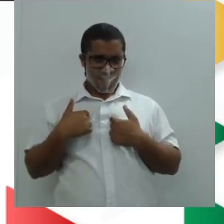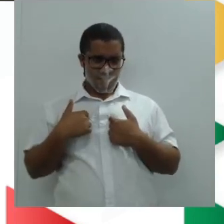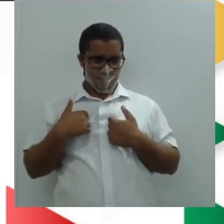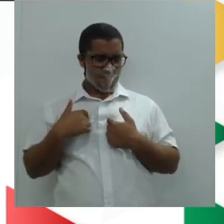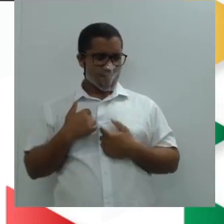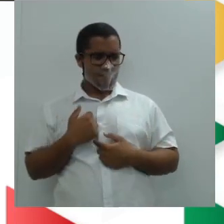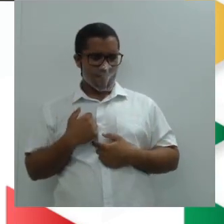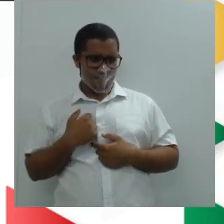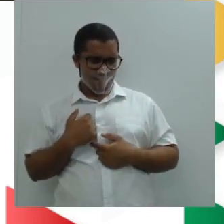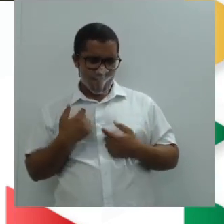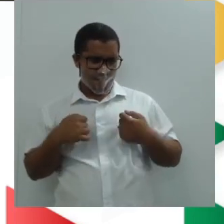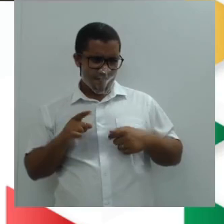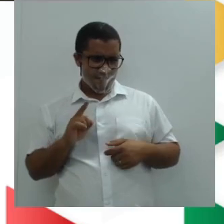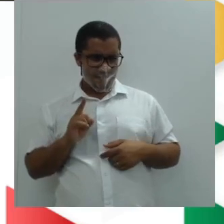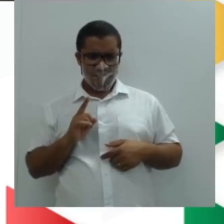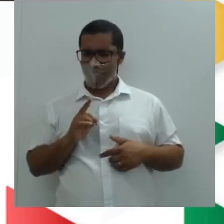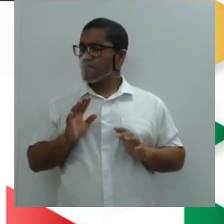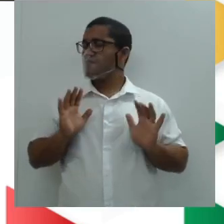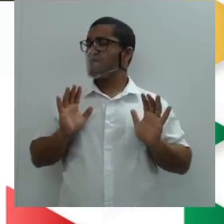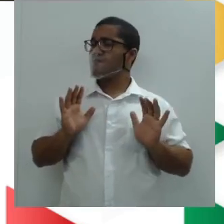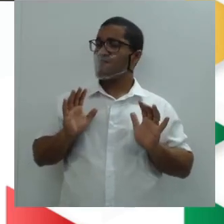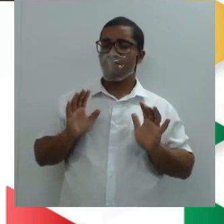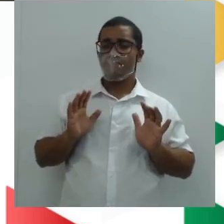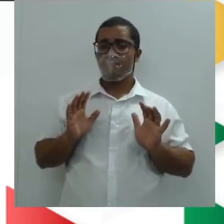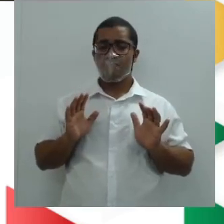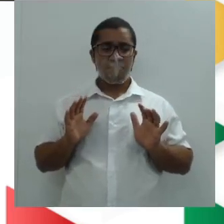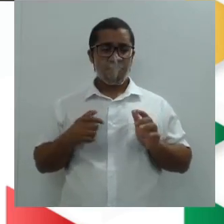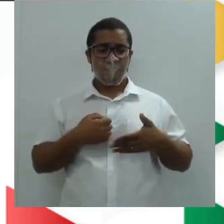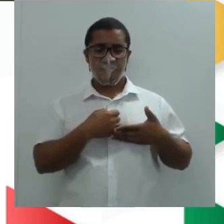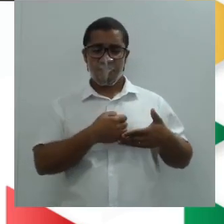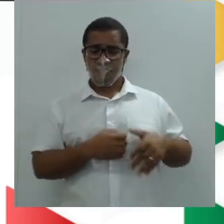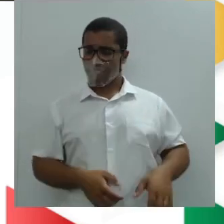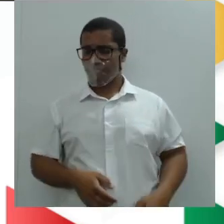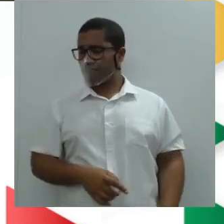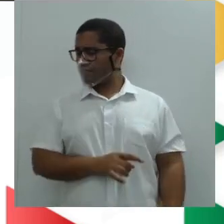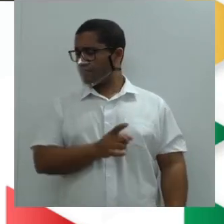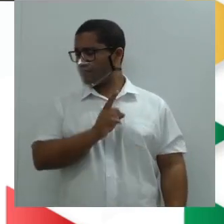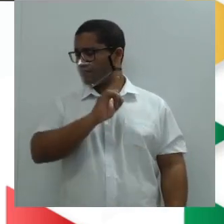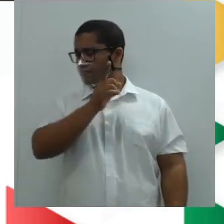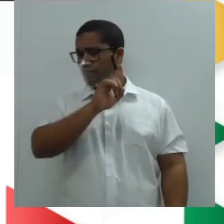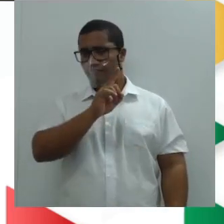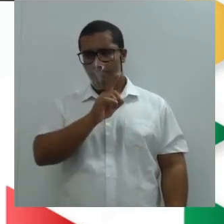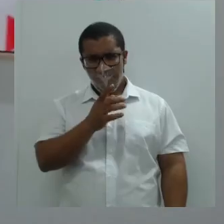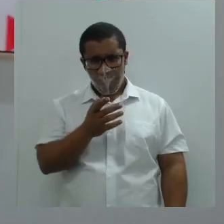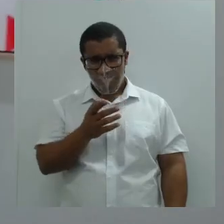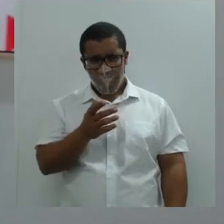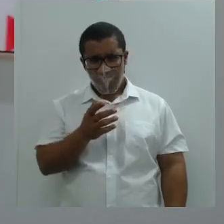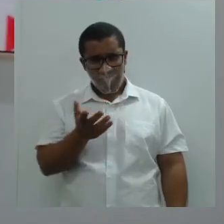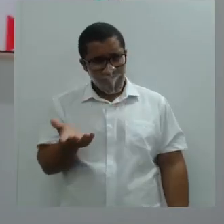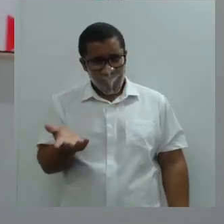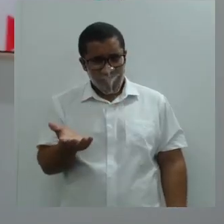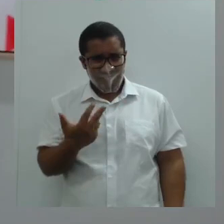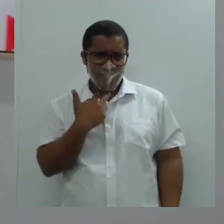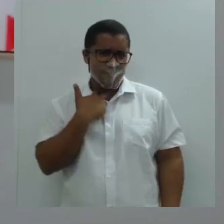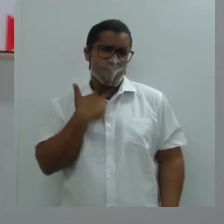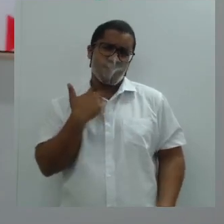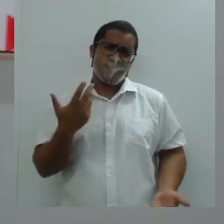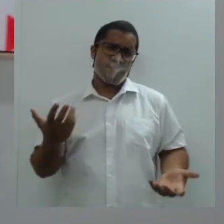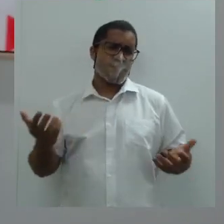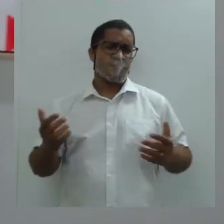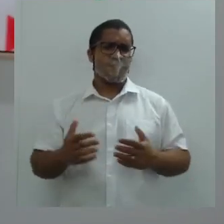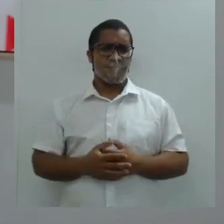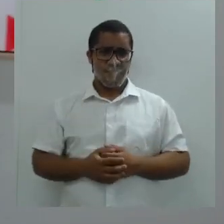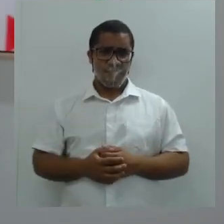estou precisando, né, então eu não vou ajudar, né? Então não podemos ter esse pensamento, né?